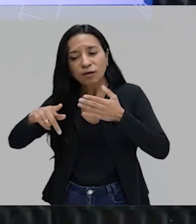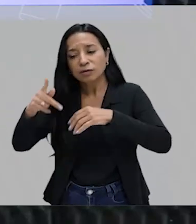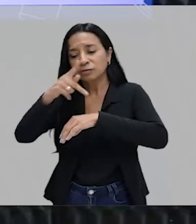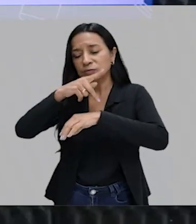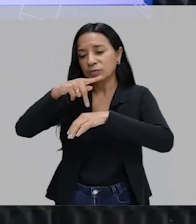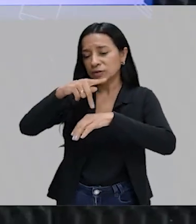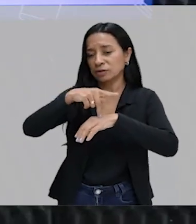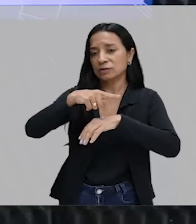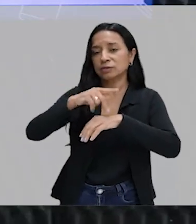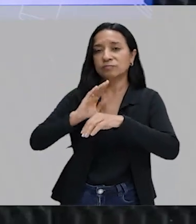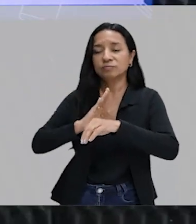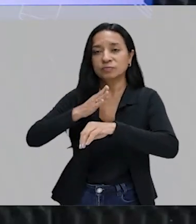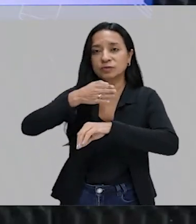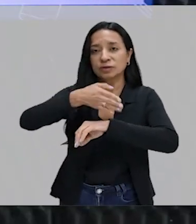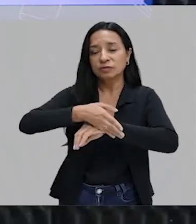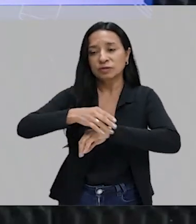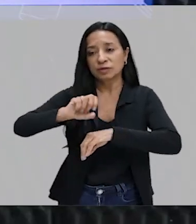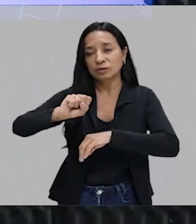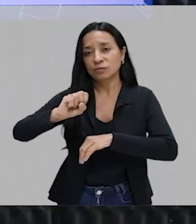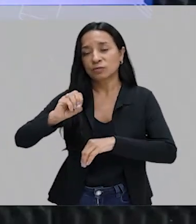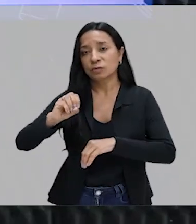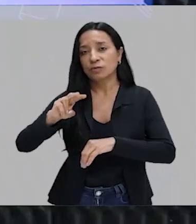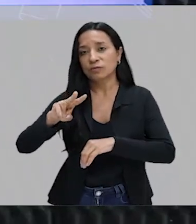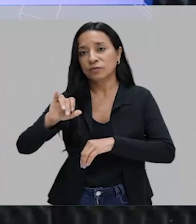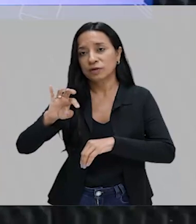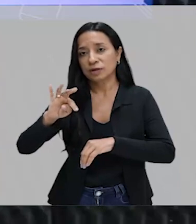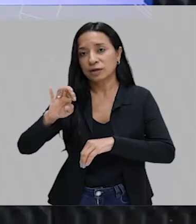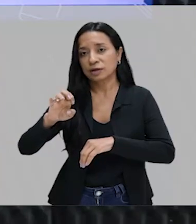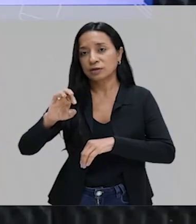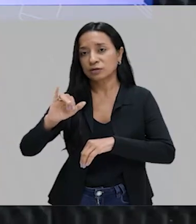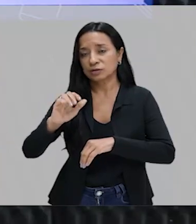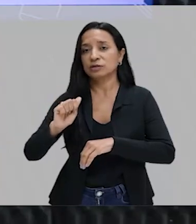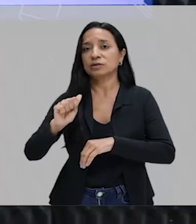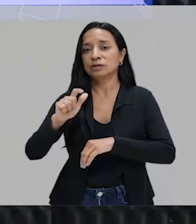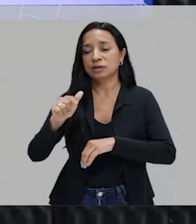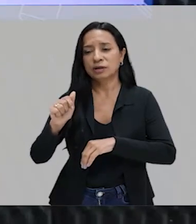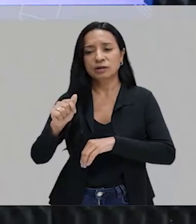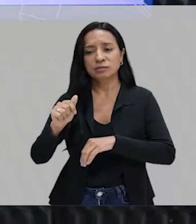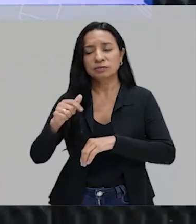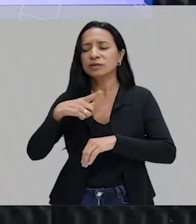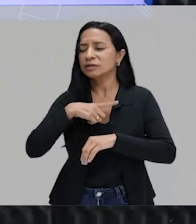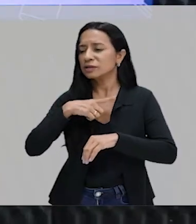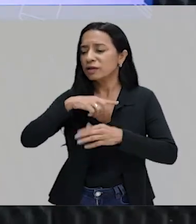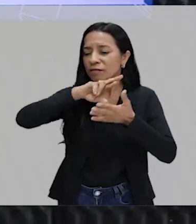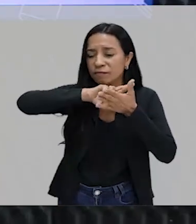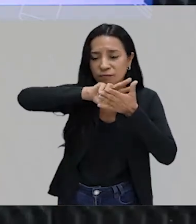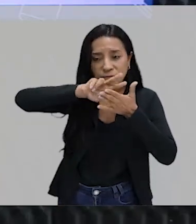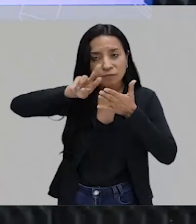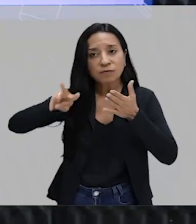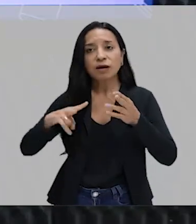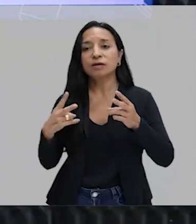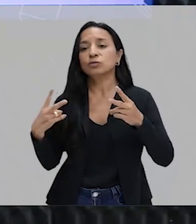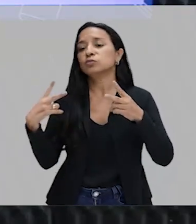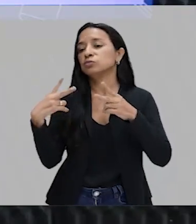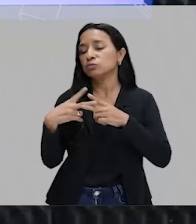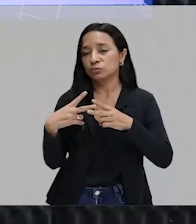invasão soviética no Afeganistão. Tivemos diversos